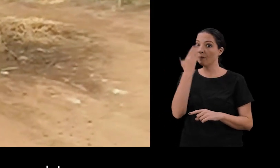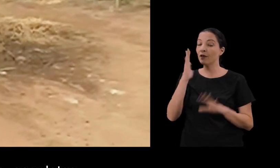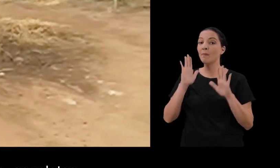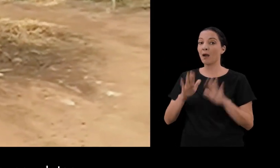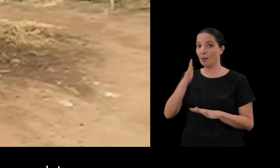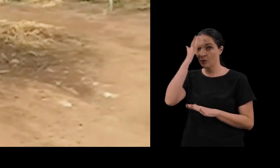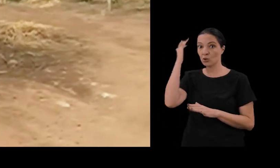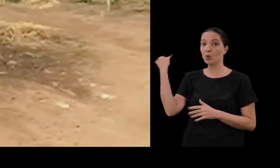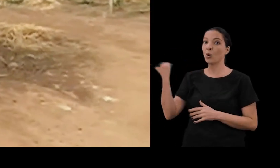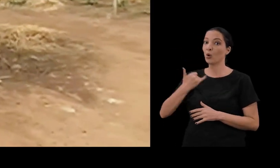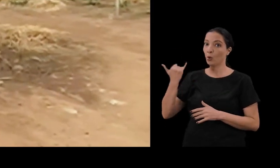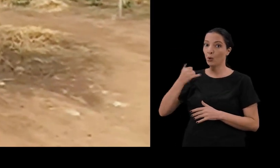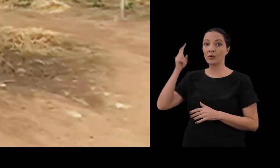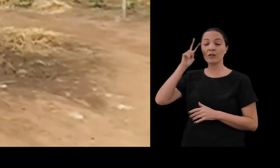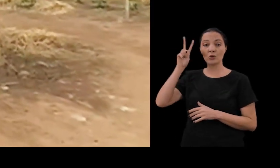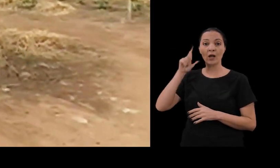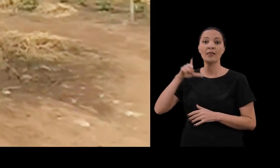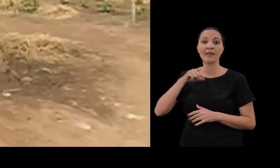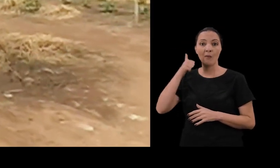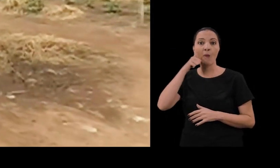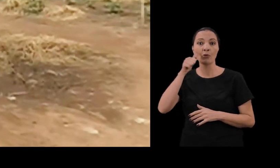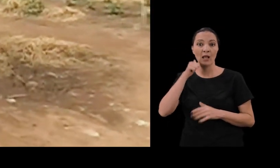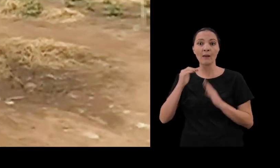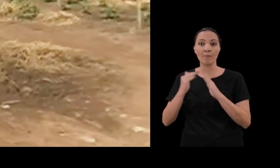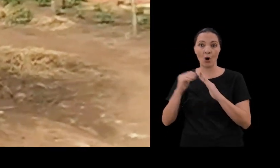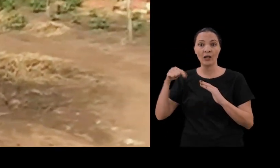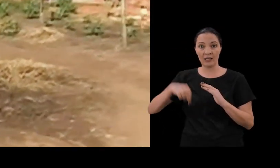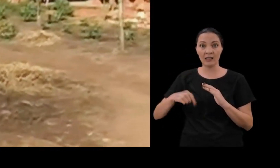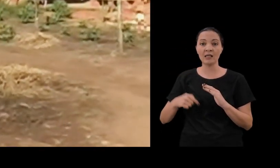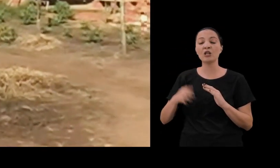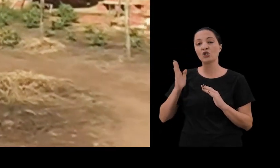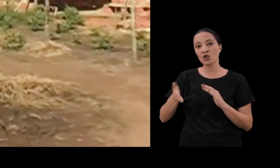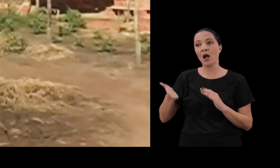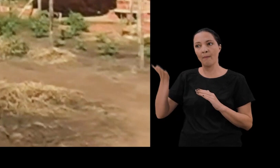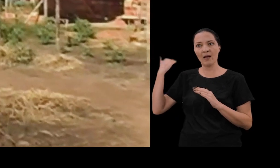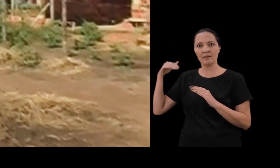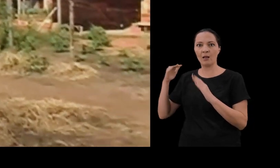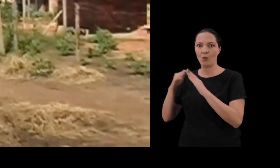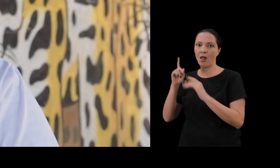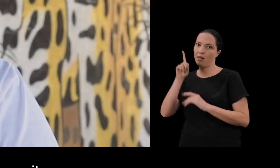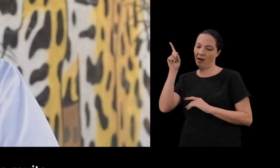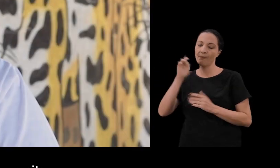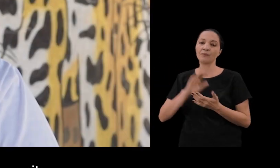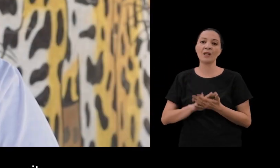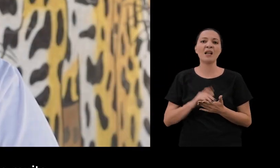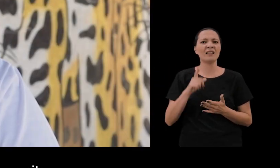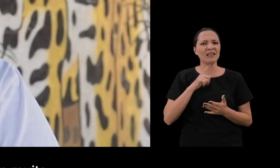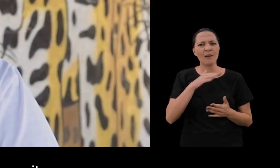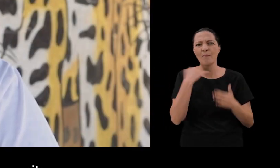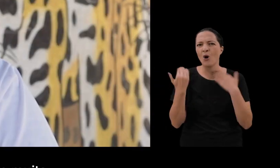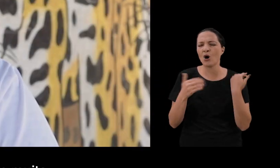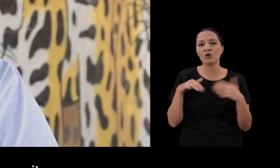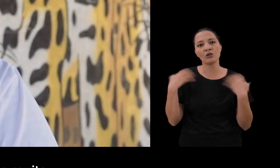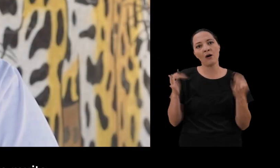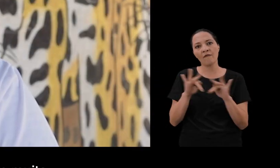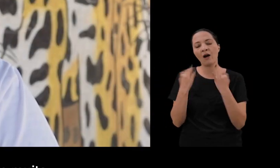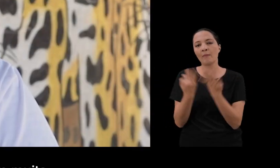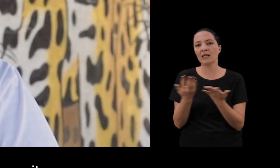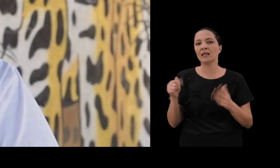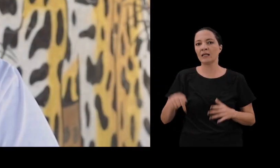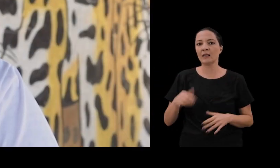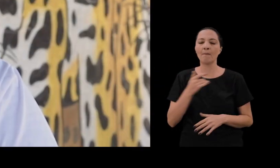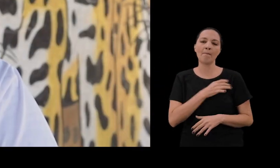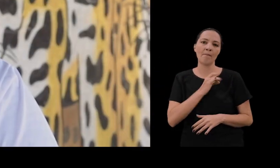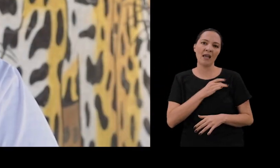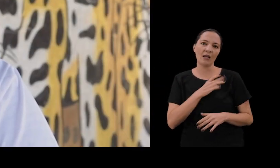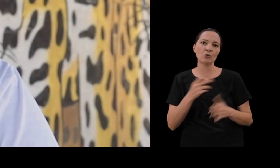uma moradora aqui que era de lá, foram assim, teve mortes e as famílias daqui têm muito medo que aconteça